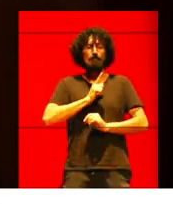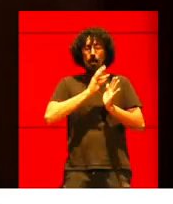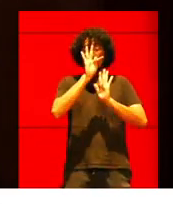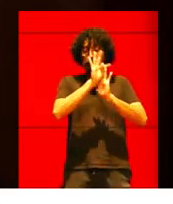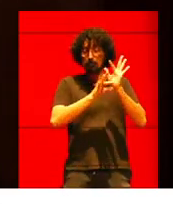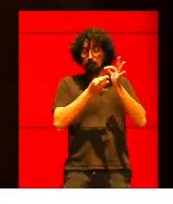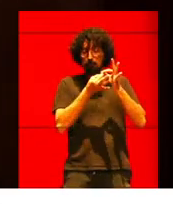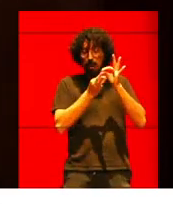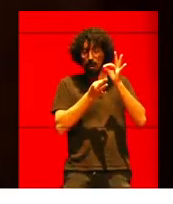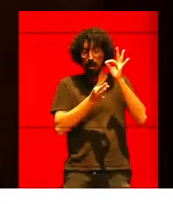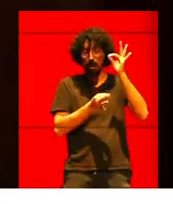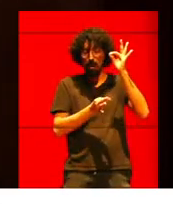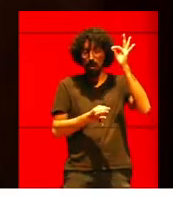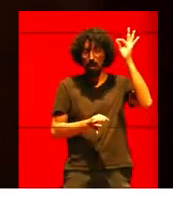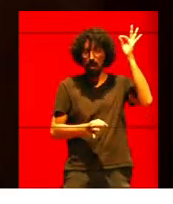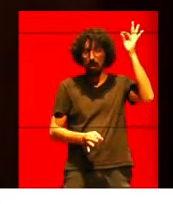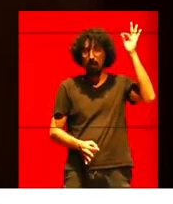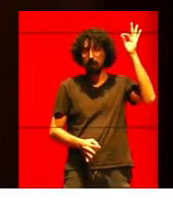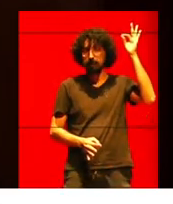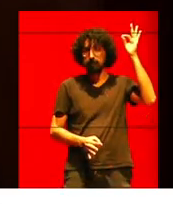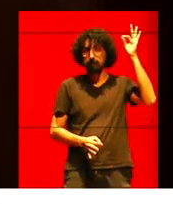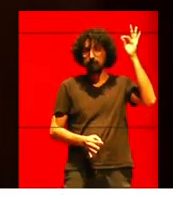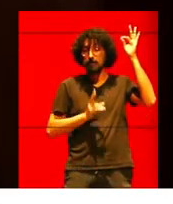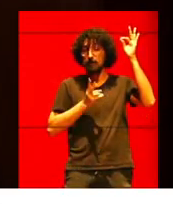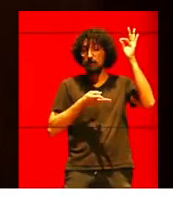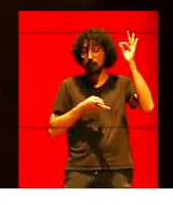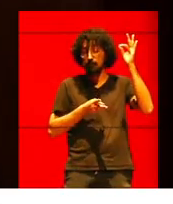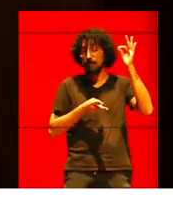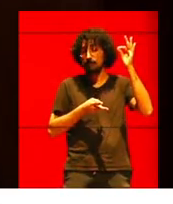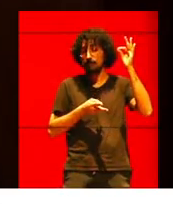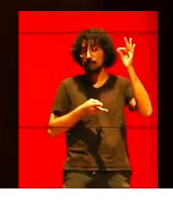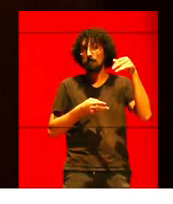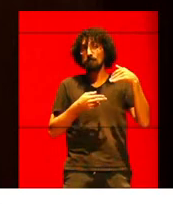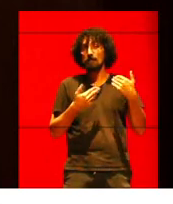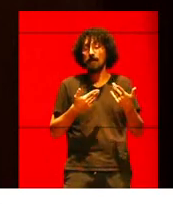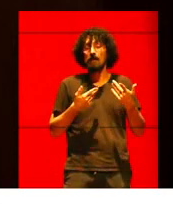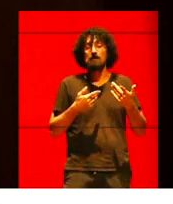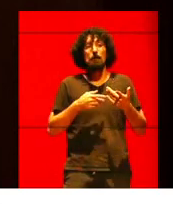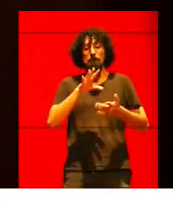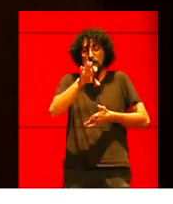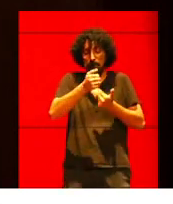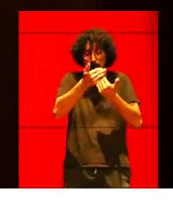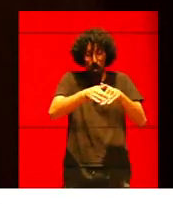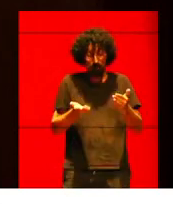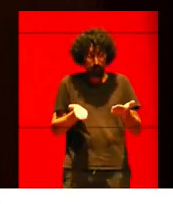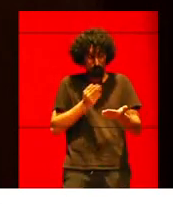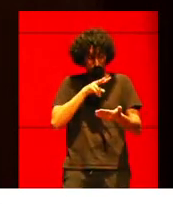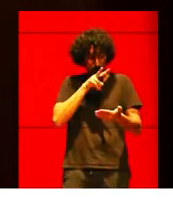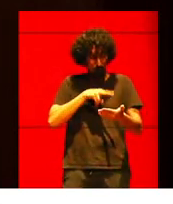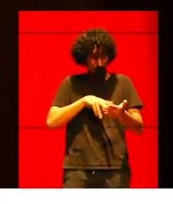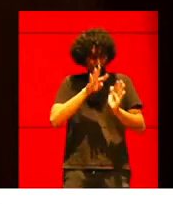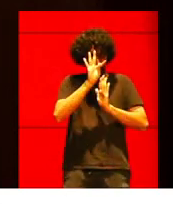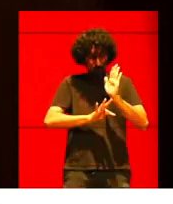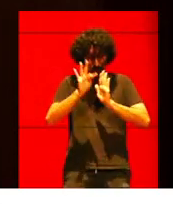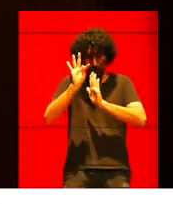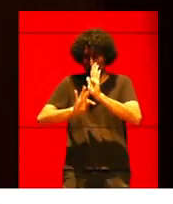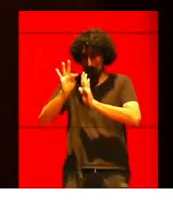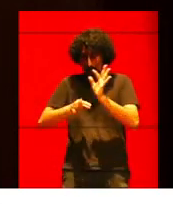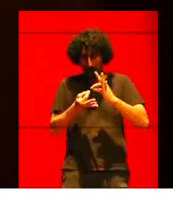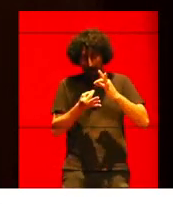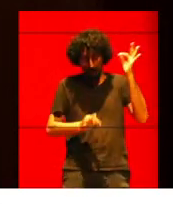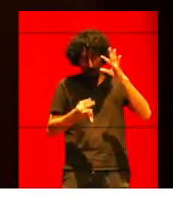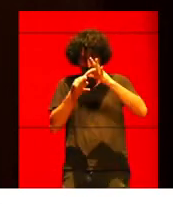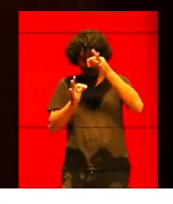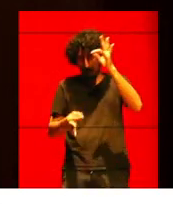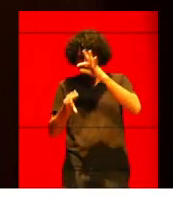vai ler no Enem, né? Galera que odeia texto, só lê texto no Enem. E abre a prova, aquele monte de texto, fica desesperado, marca, né, C, D